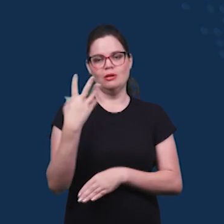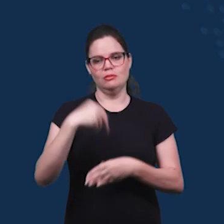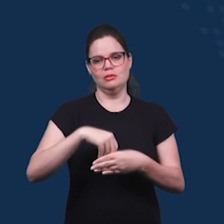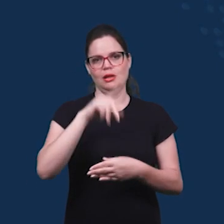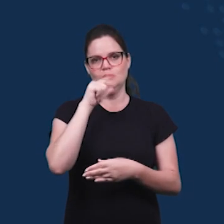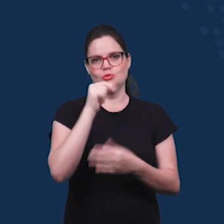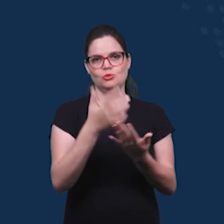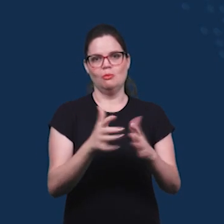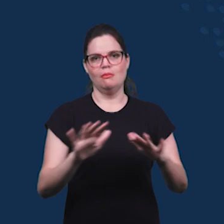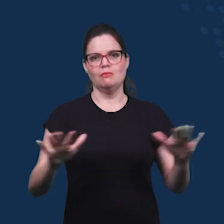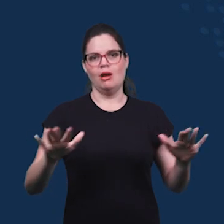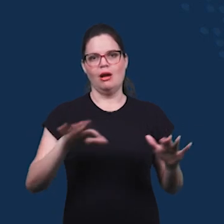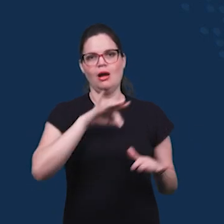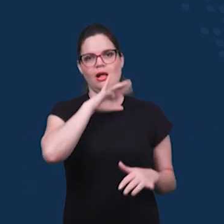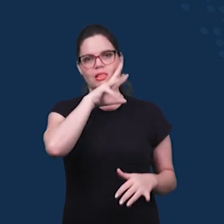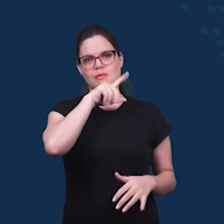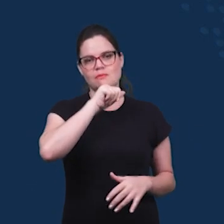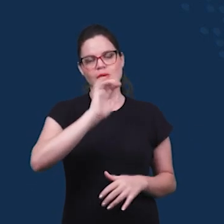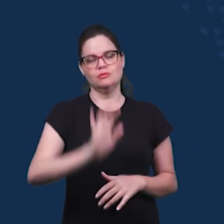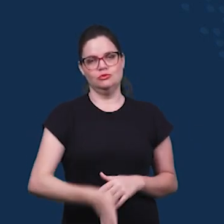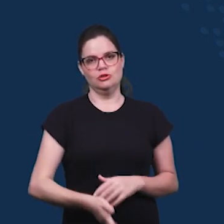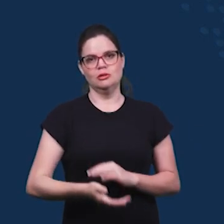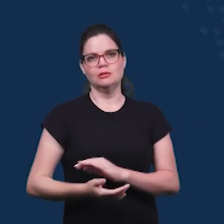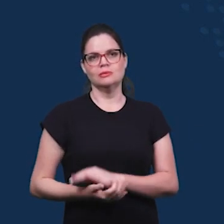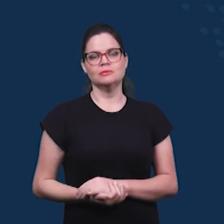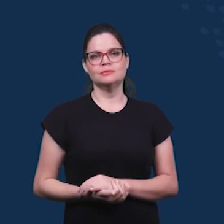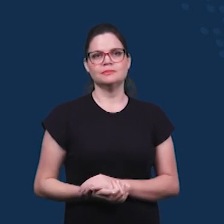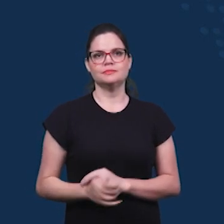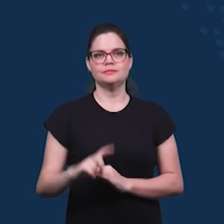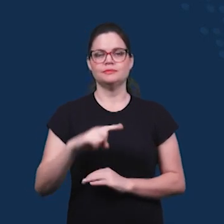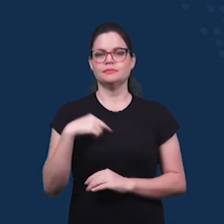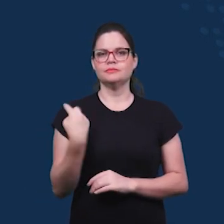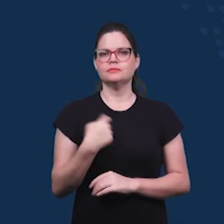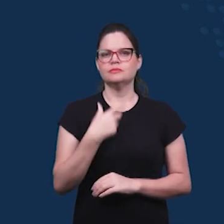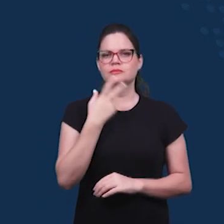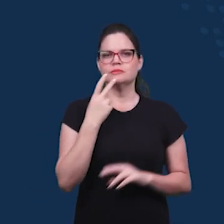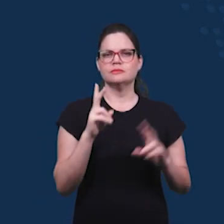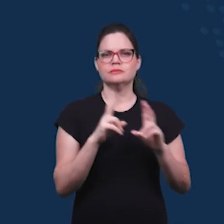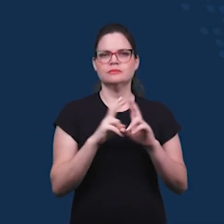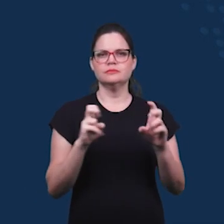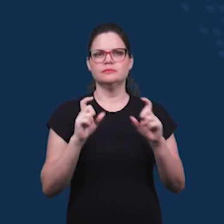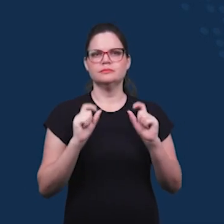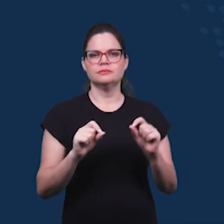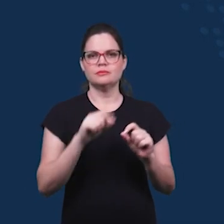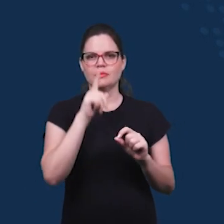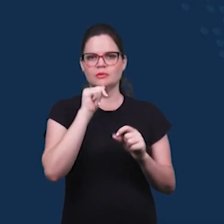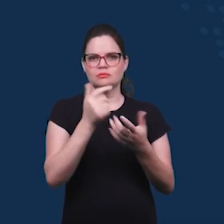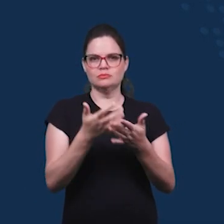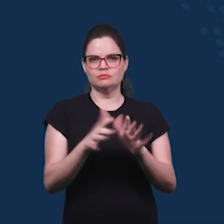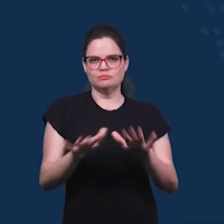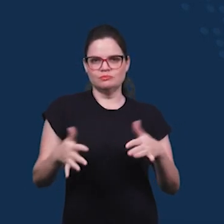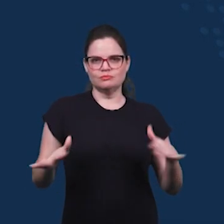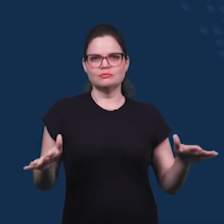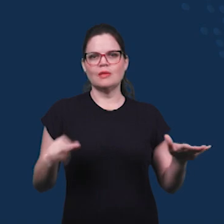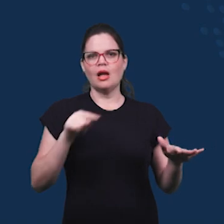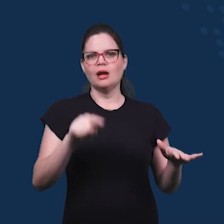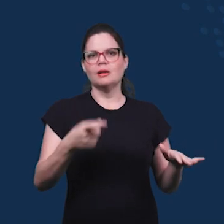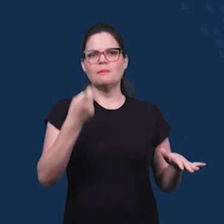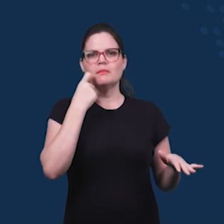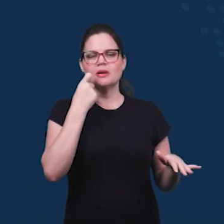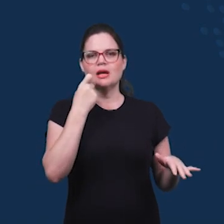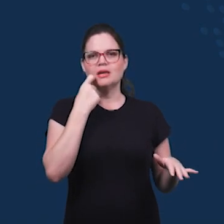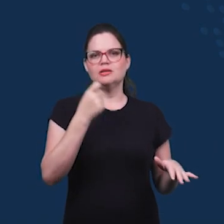Quando nós falamos sobre a morte nos oceanos, isso talvez possa parecer para nós